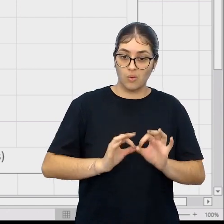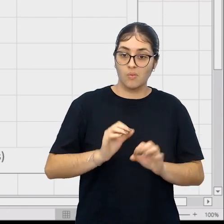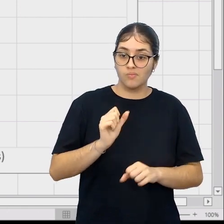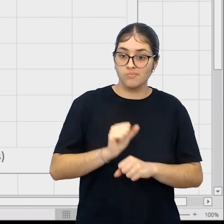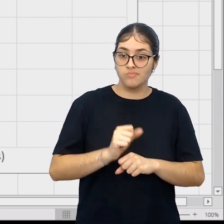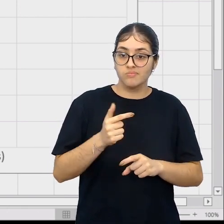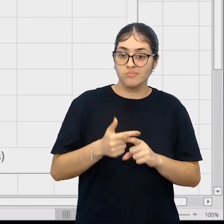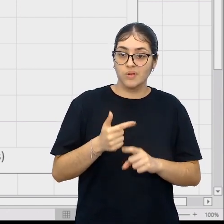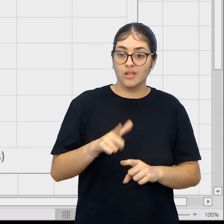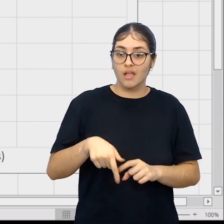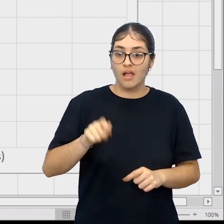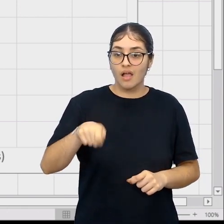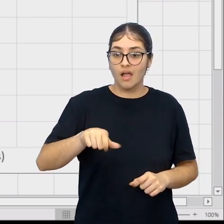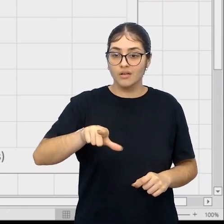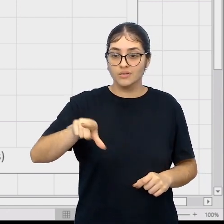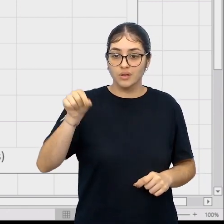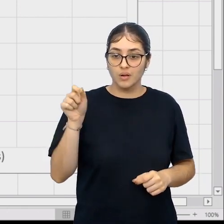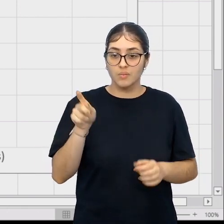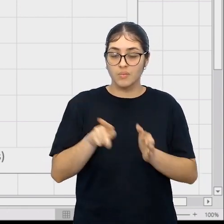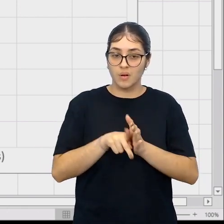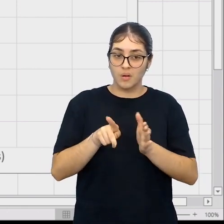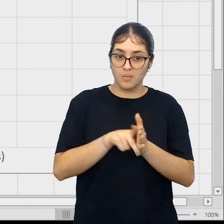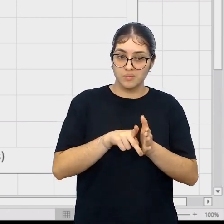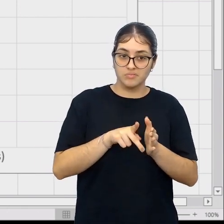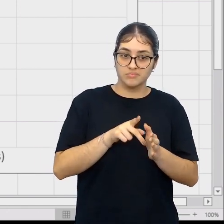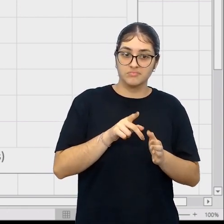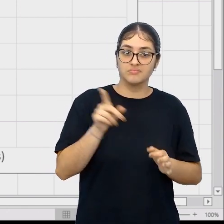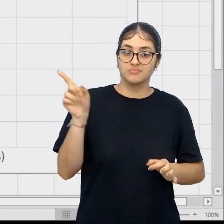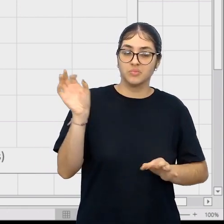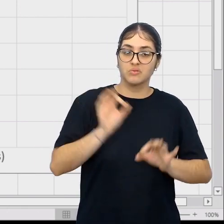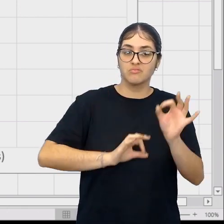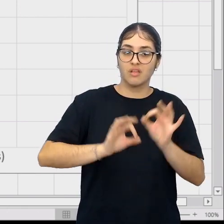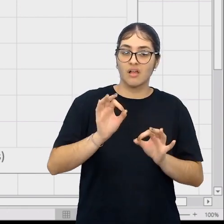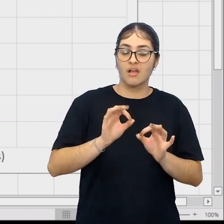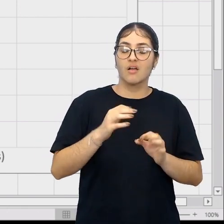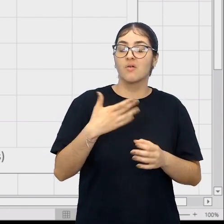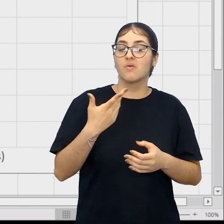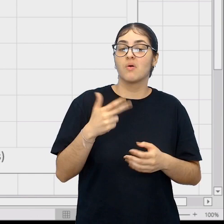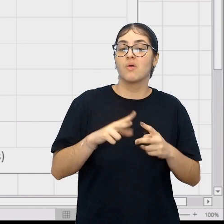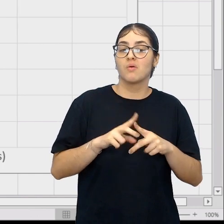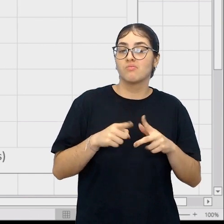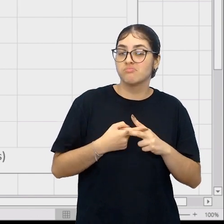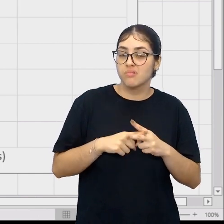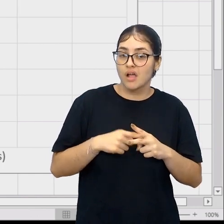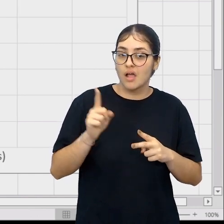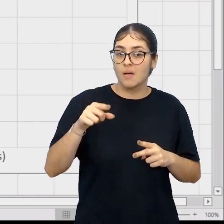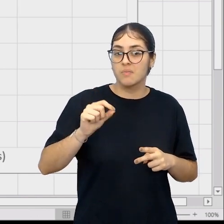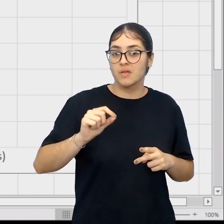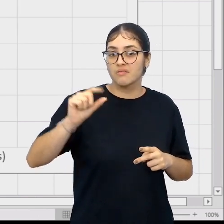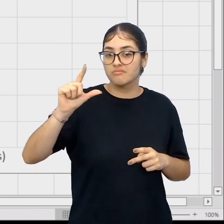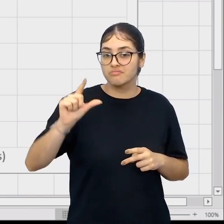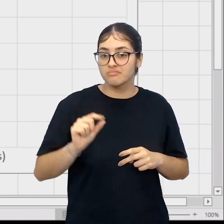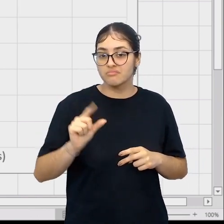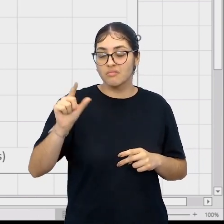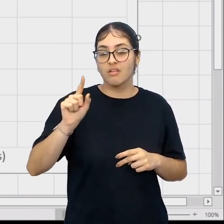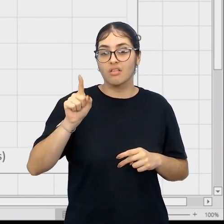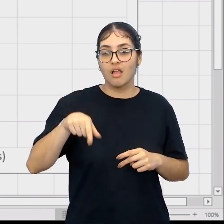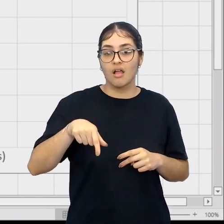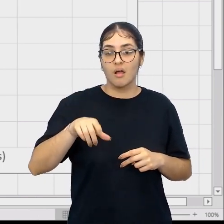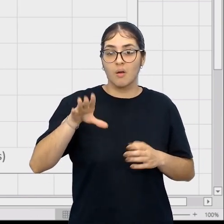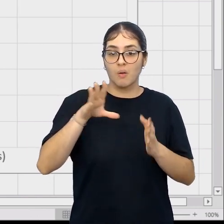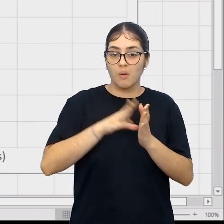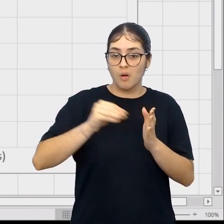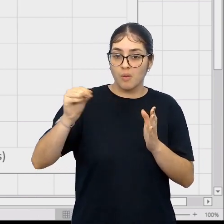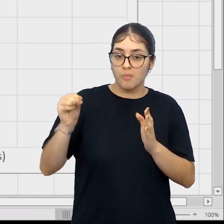Isso. Que a gente pode selecionar o escrito e vir aqui em cima, ó, e mudar o tamanho, se estiver muito pequeno, muito grande. A gente consegue copiar isso aqui,